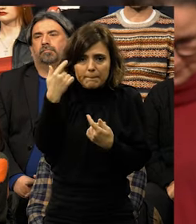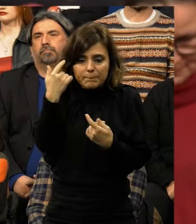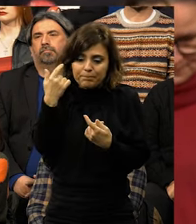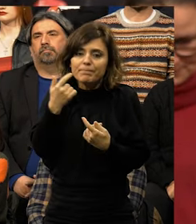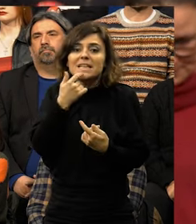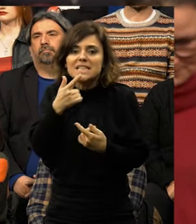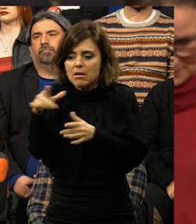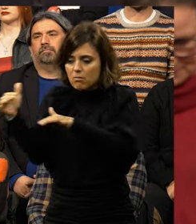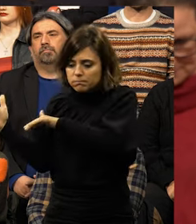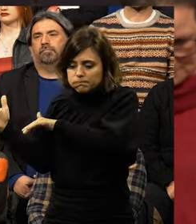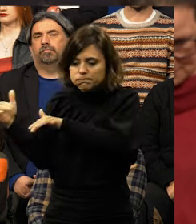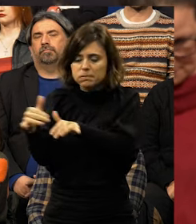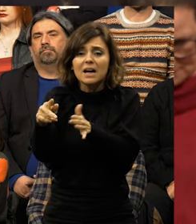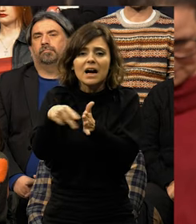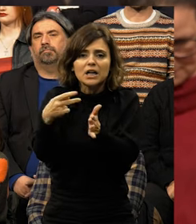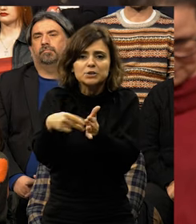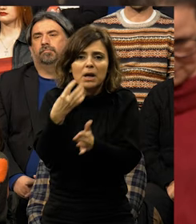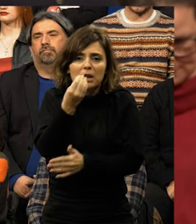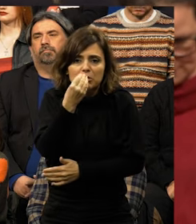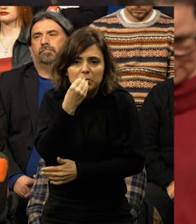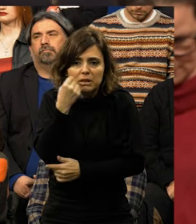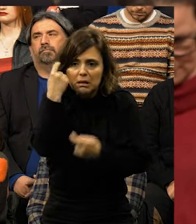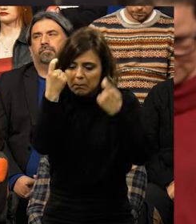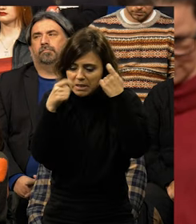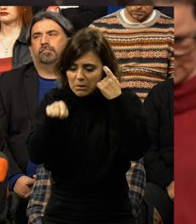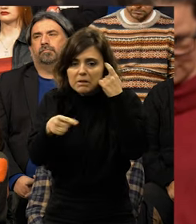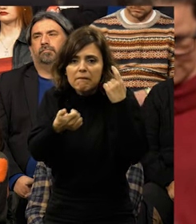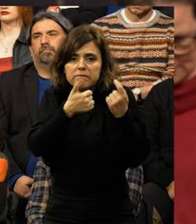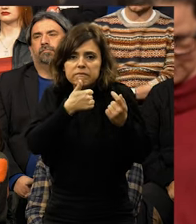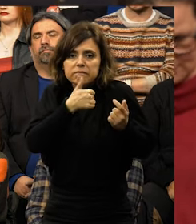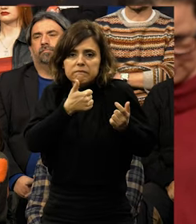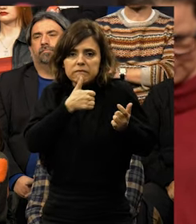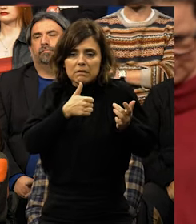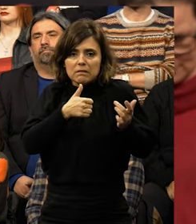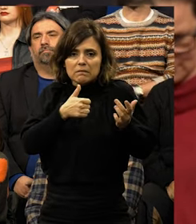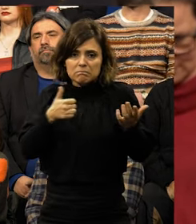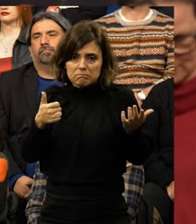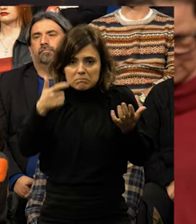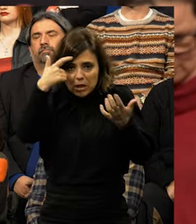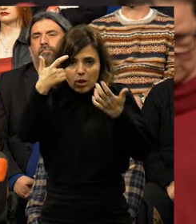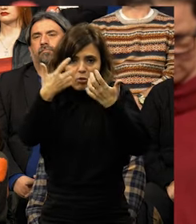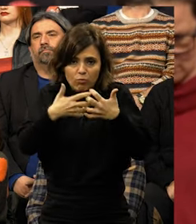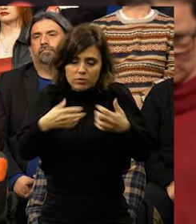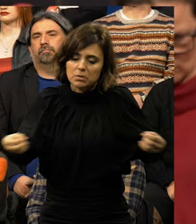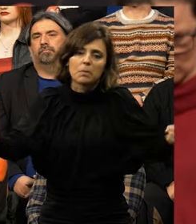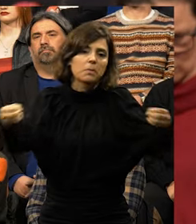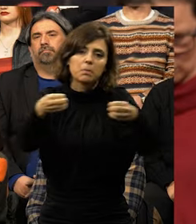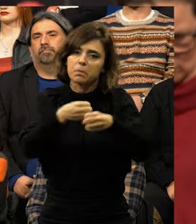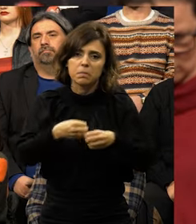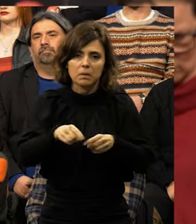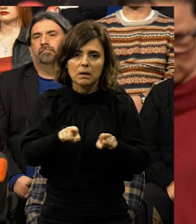comida uma ameaça se dúvidas houvessem elas es batem-se aqui